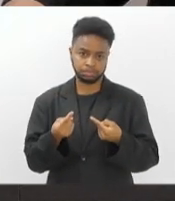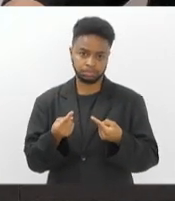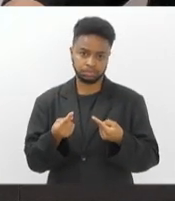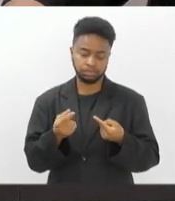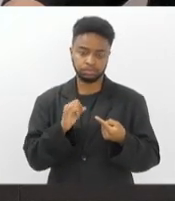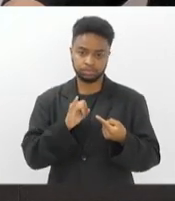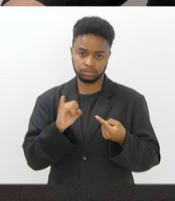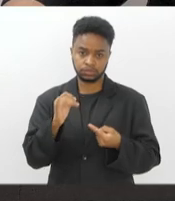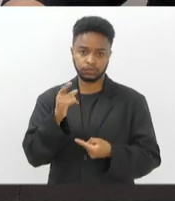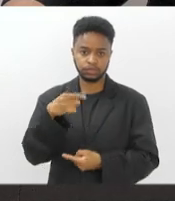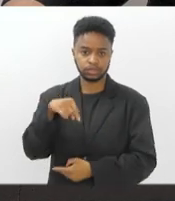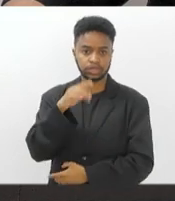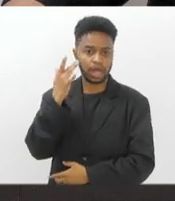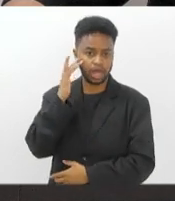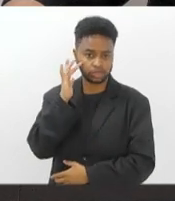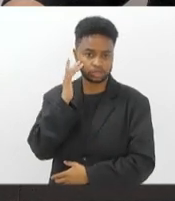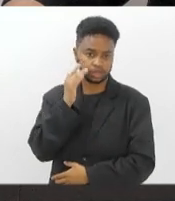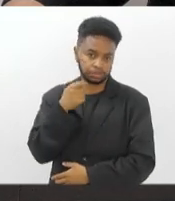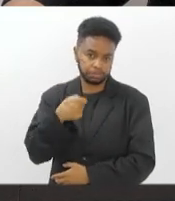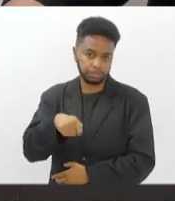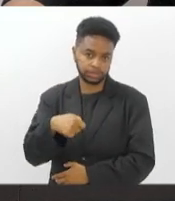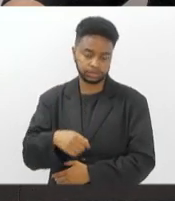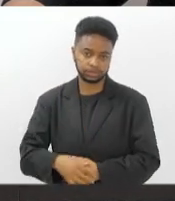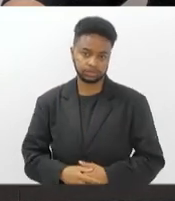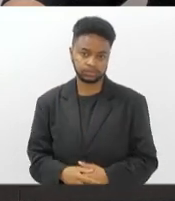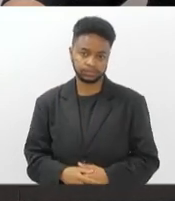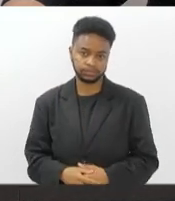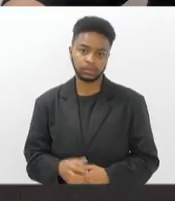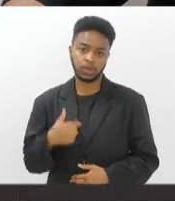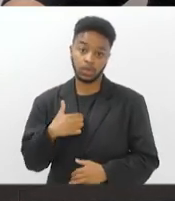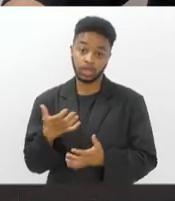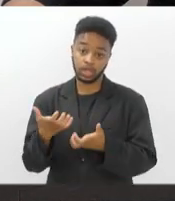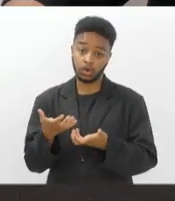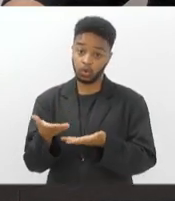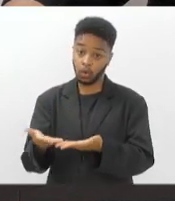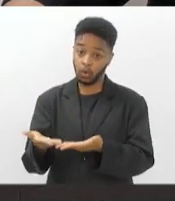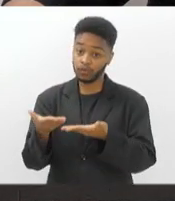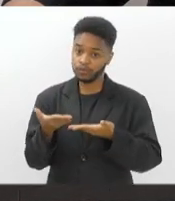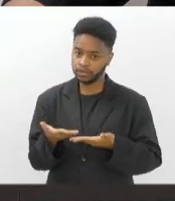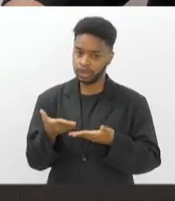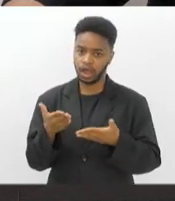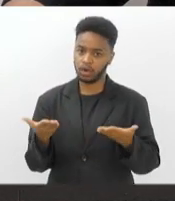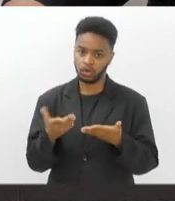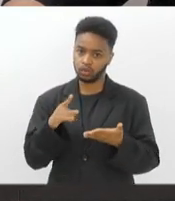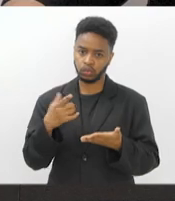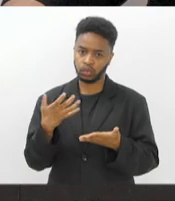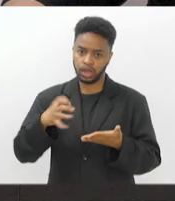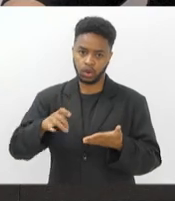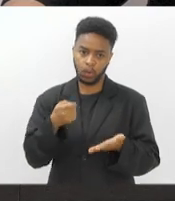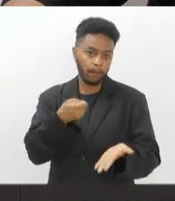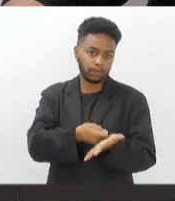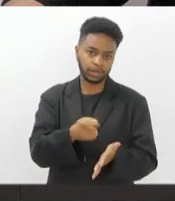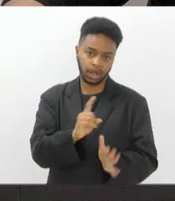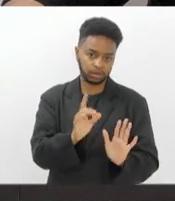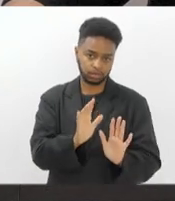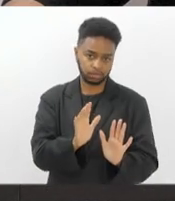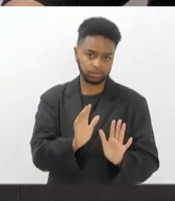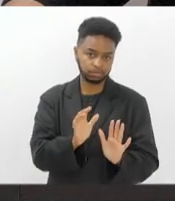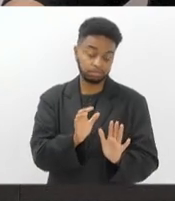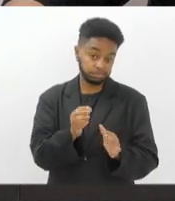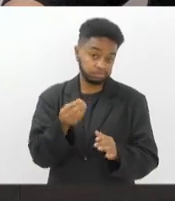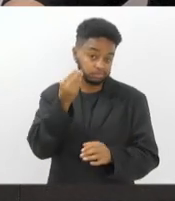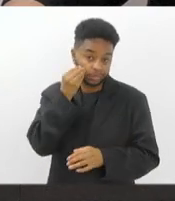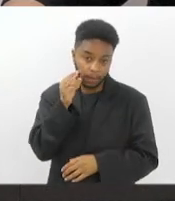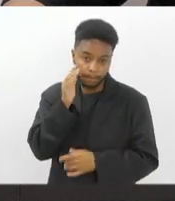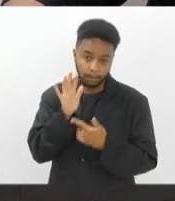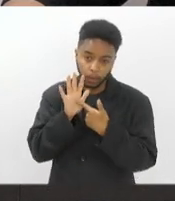se acharem se a maioria achar necessário eu gostaria de no primeiro momento para mostrar um gesto de boa vontade para